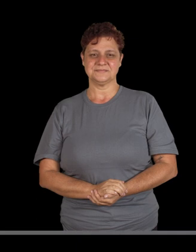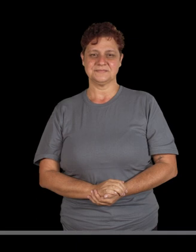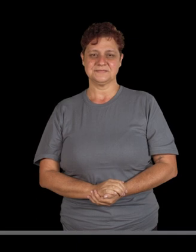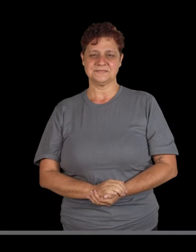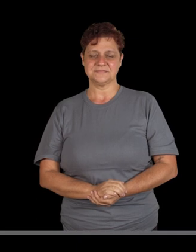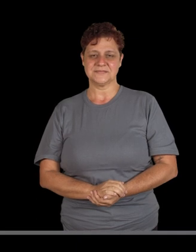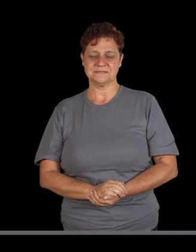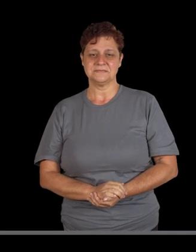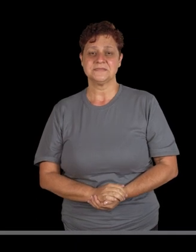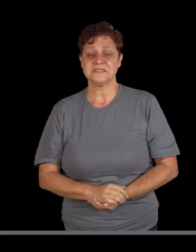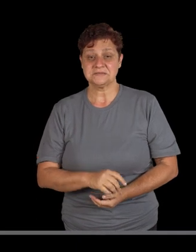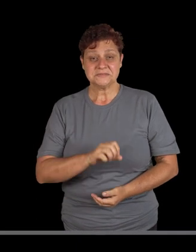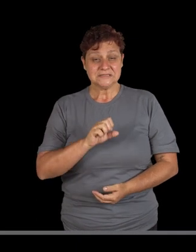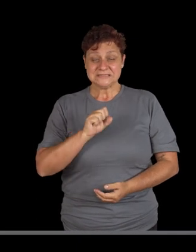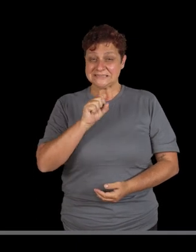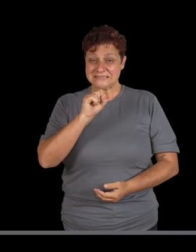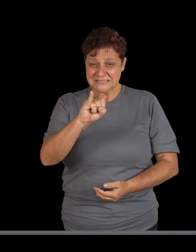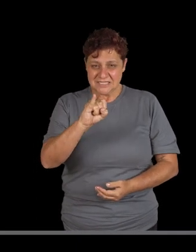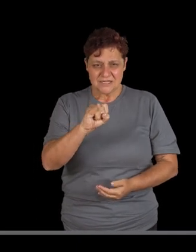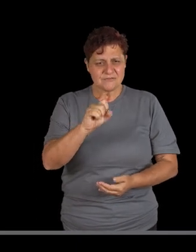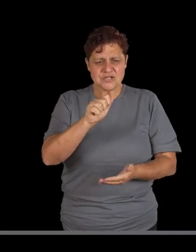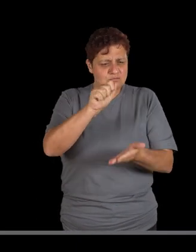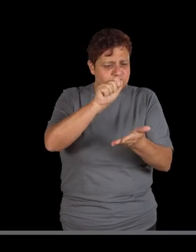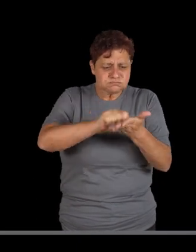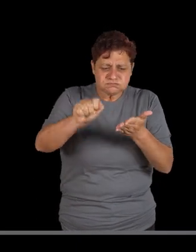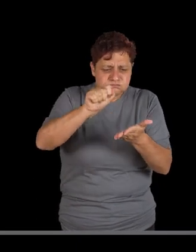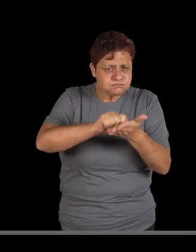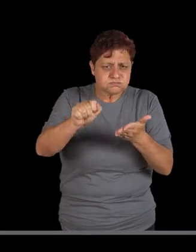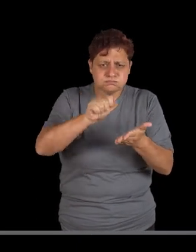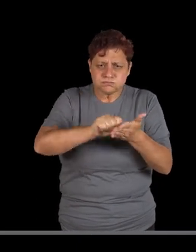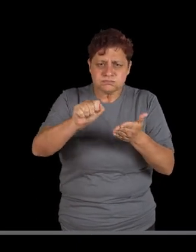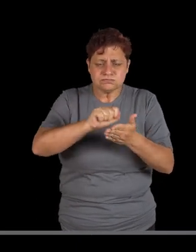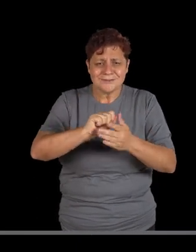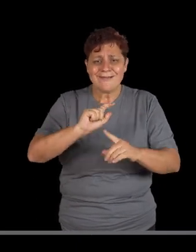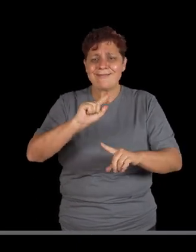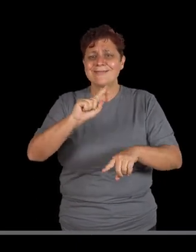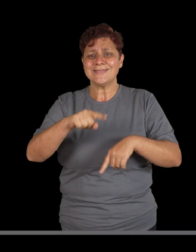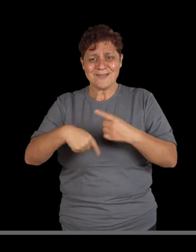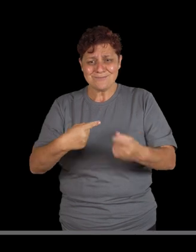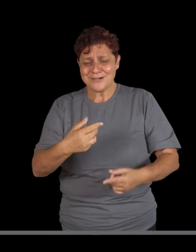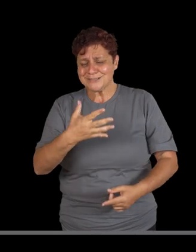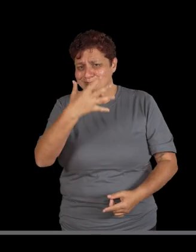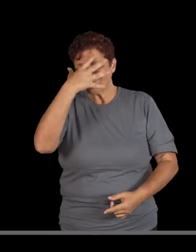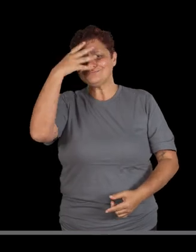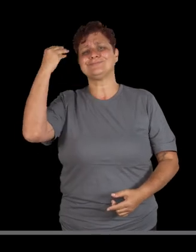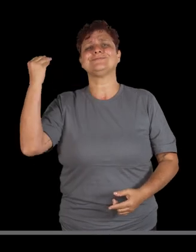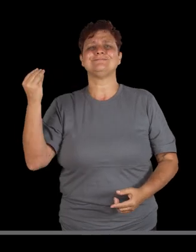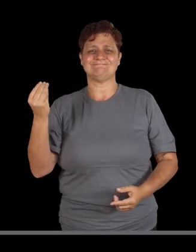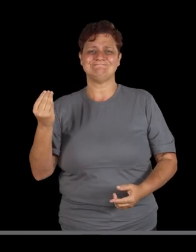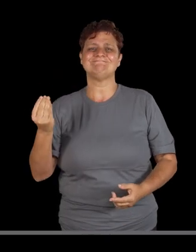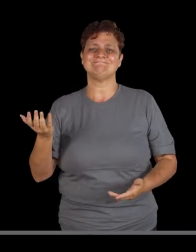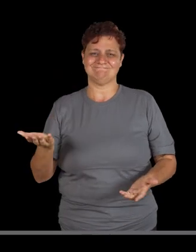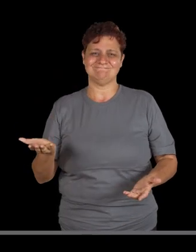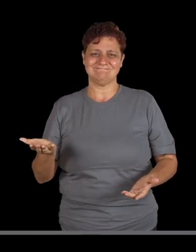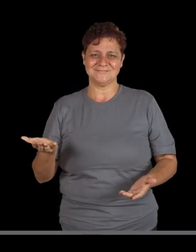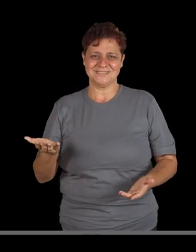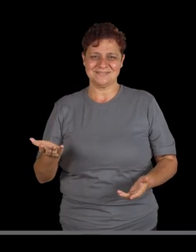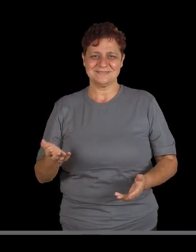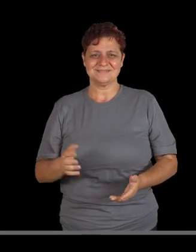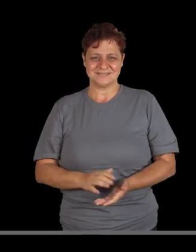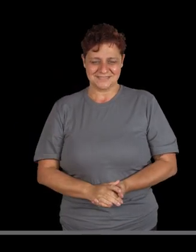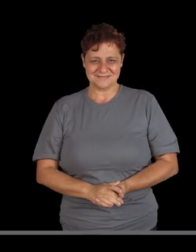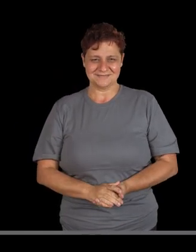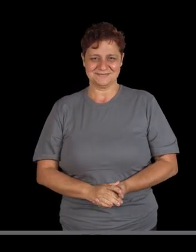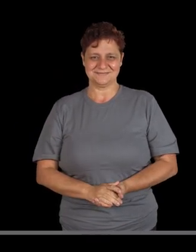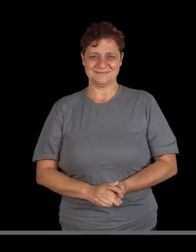Você não lembrará todos esses exemplos, a não ser que, a menos que,